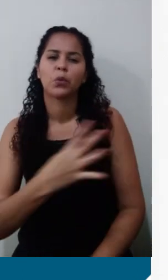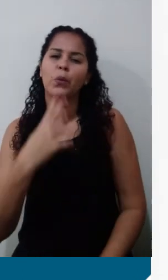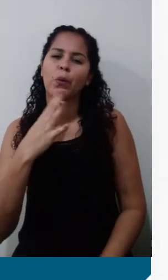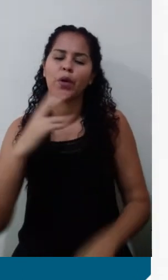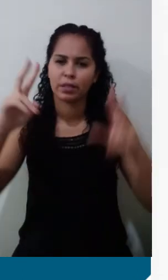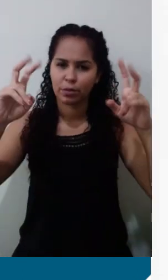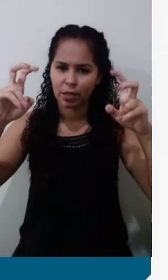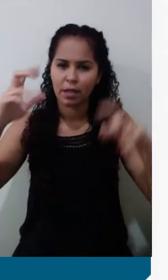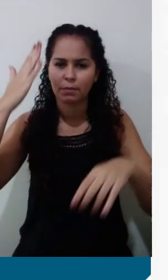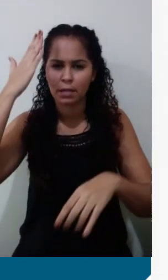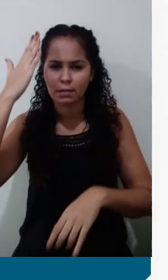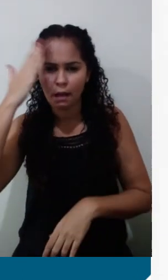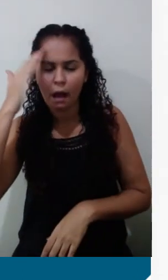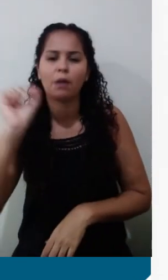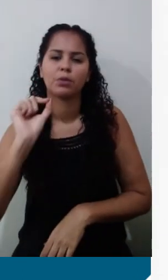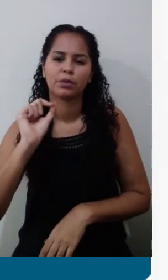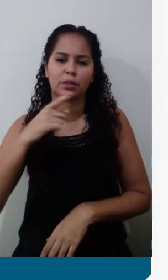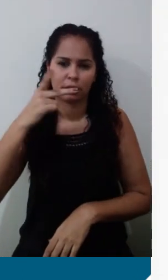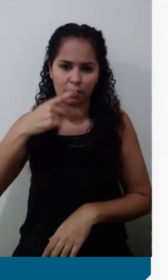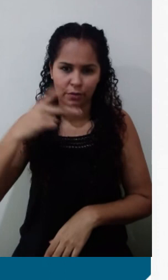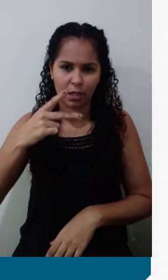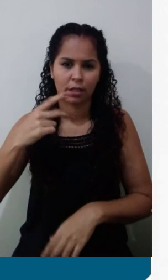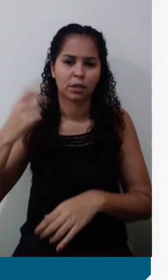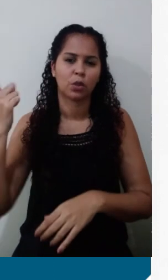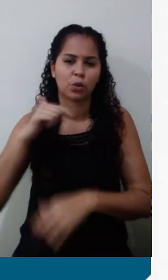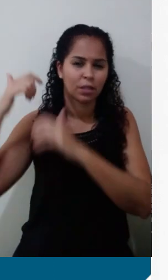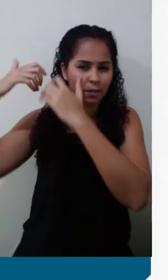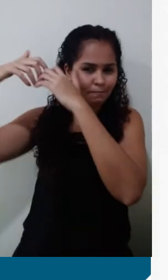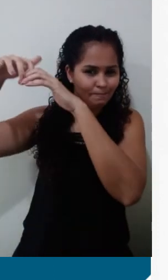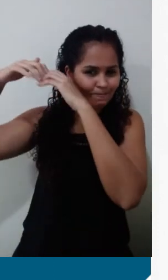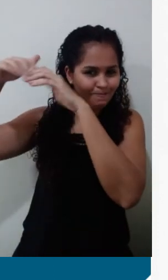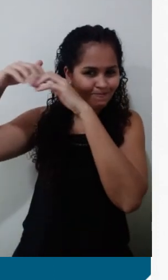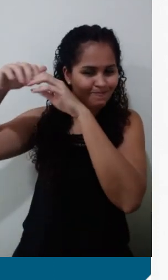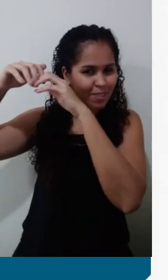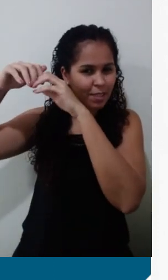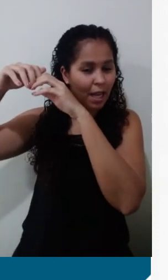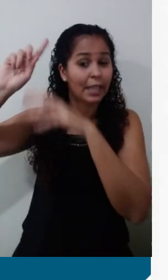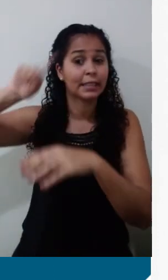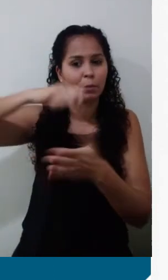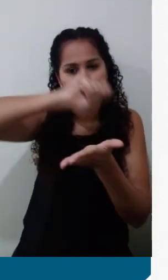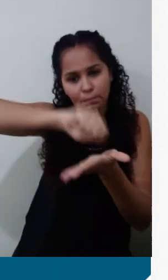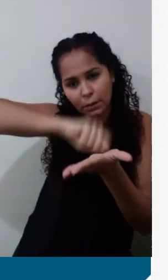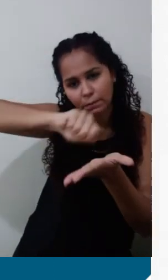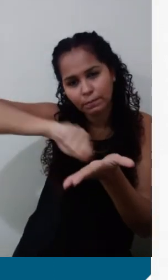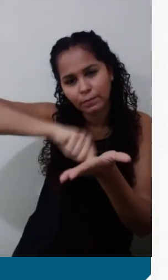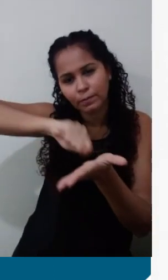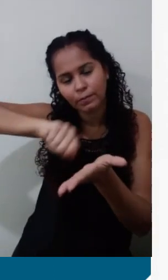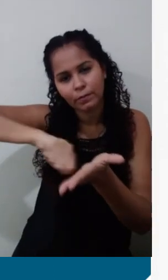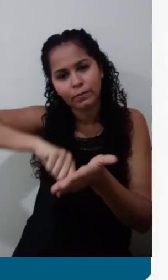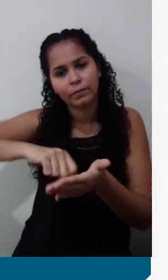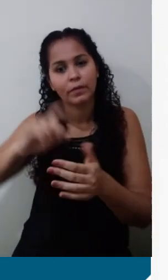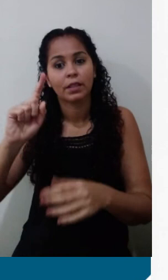está falando, ele soube muito bem trabalhar aquelas informações dentro da cabeça dele, e depois disso passá-las para o papel. E, ao